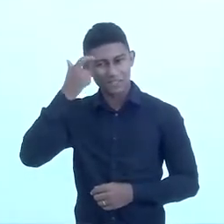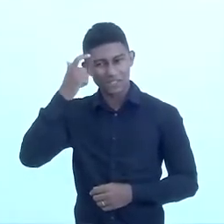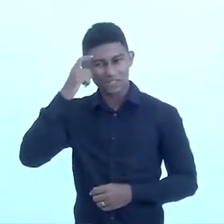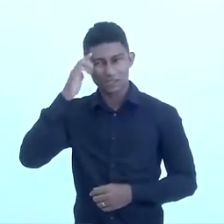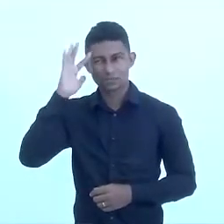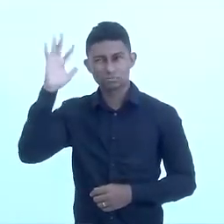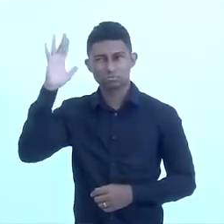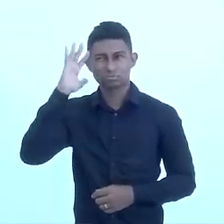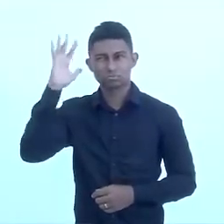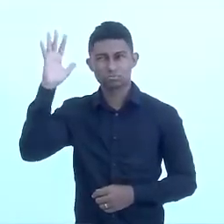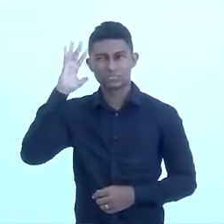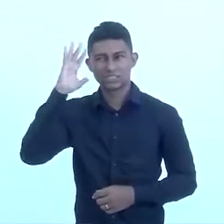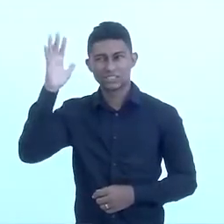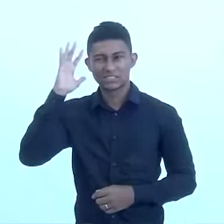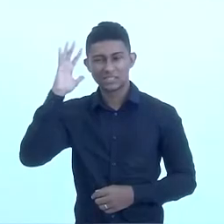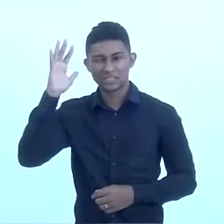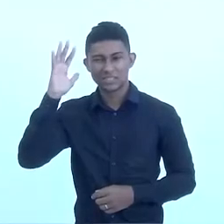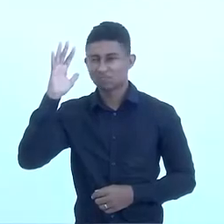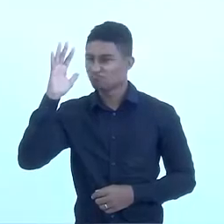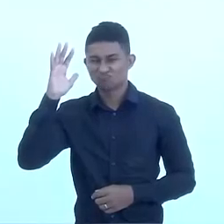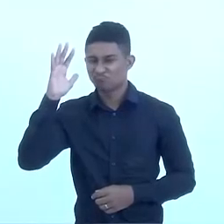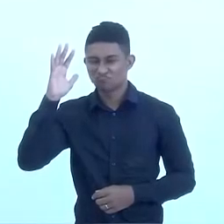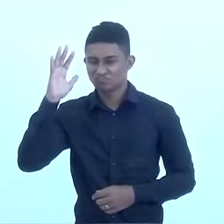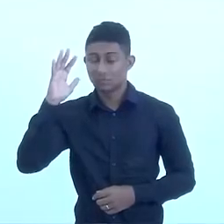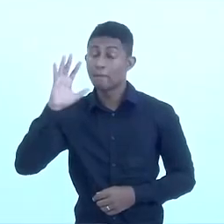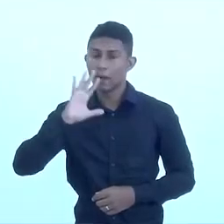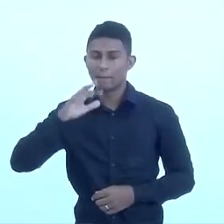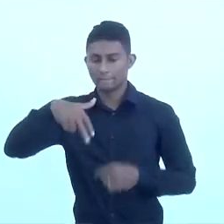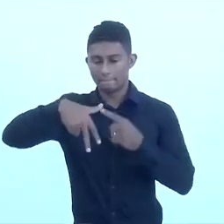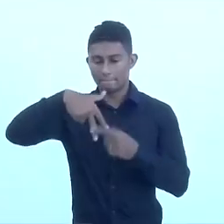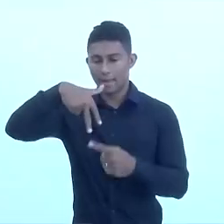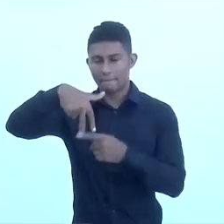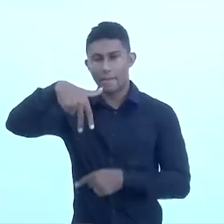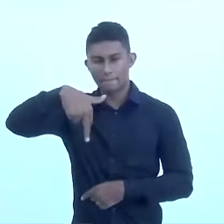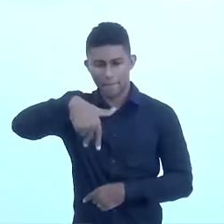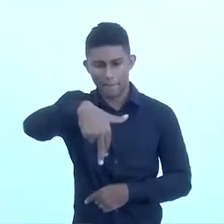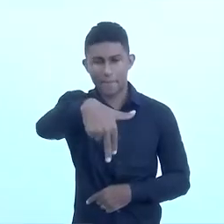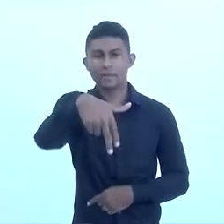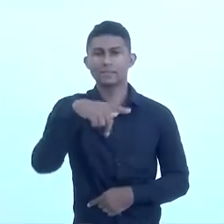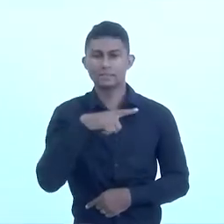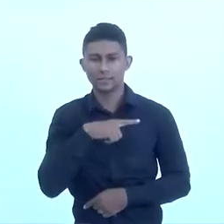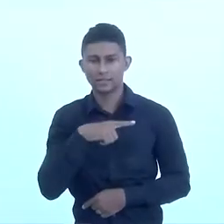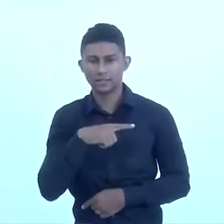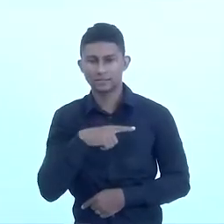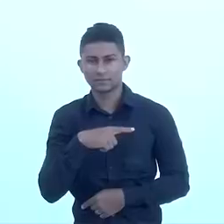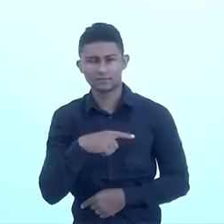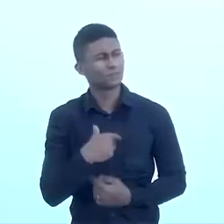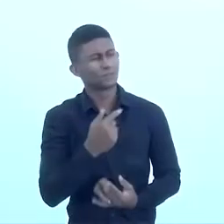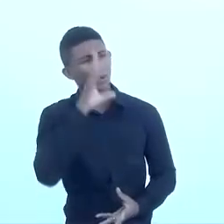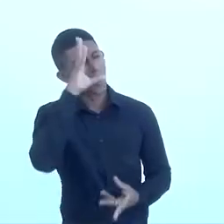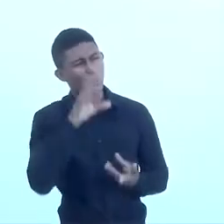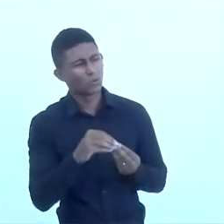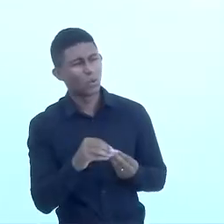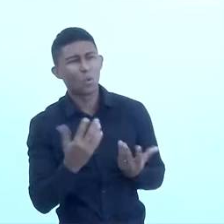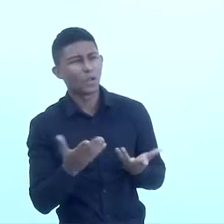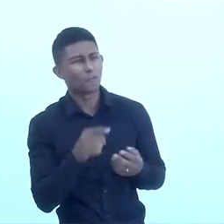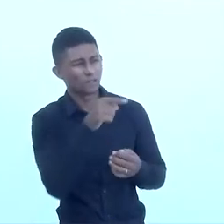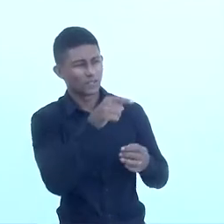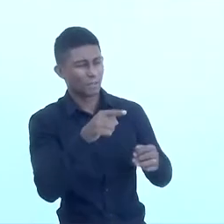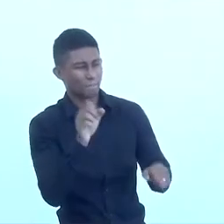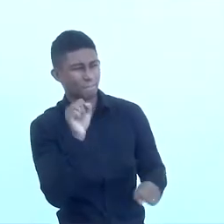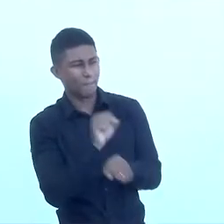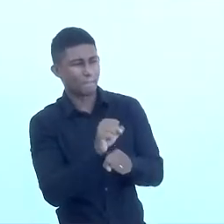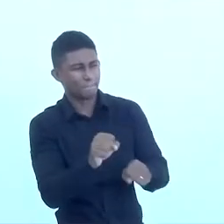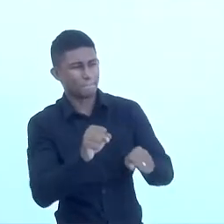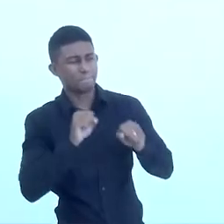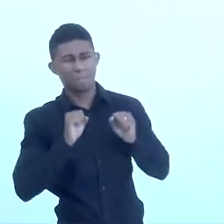andar. Então, assim, quem não tem cabeça, tem perna para andar. Ou seja, vai não fica parado, mais, né? Ou